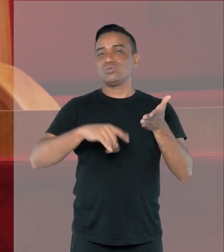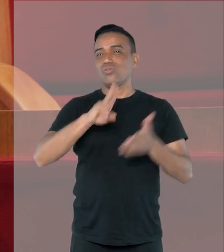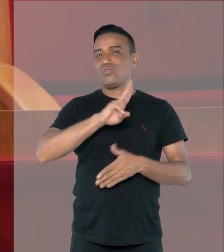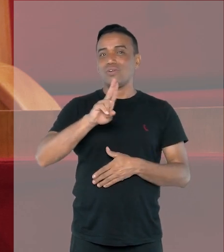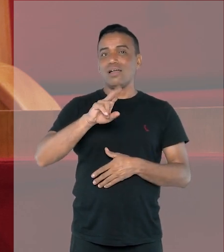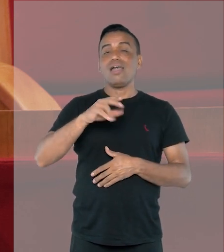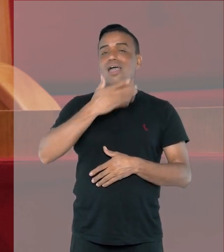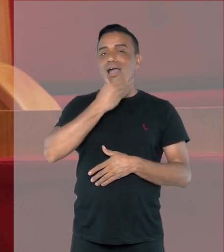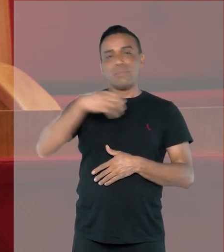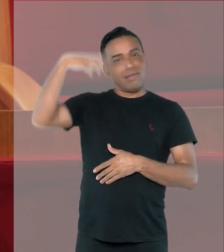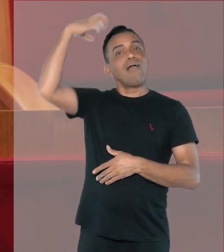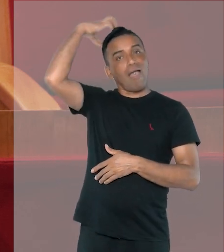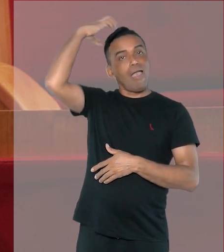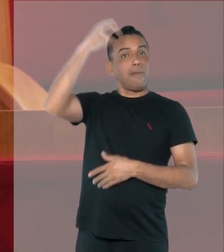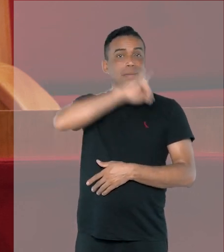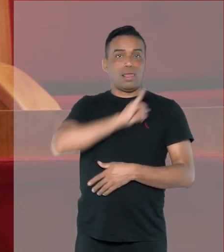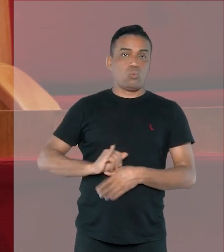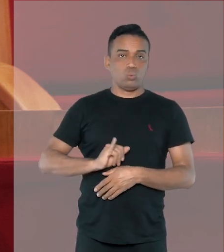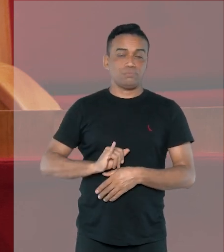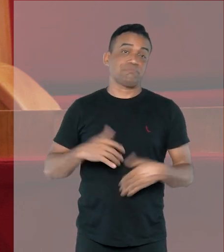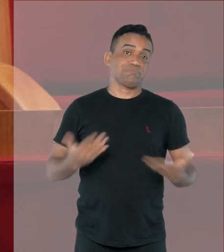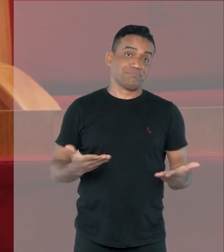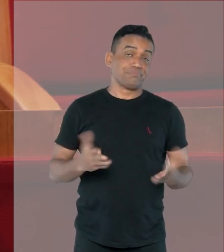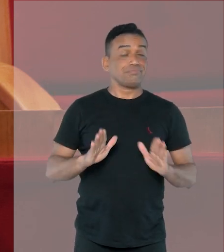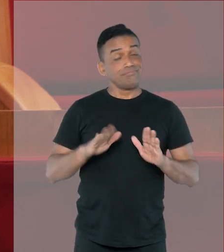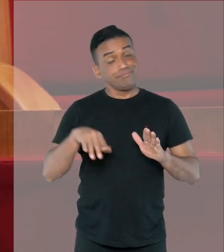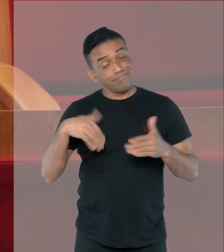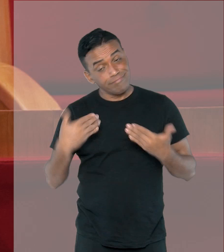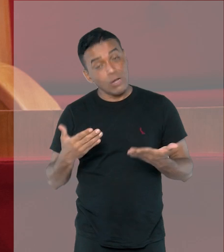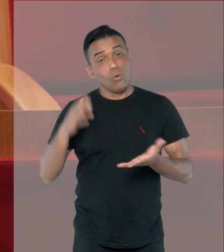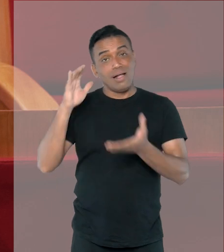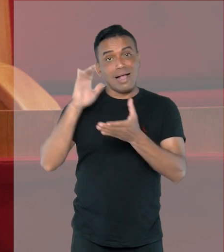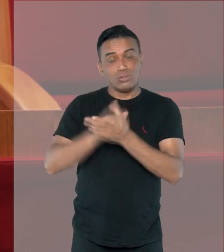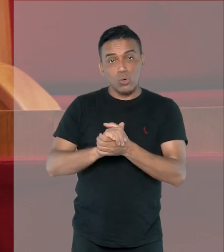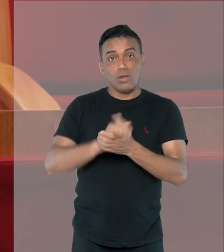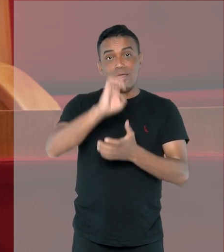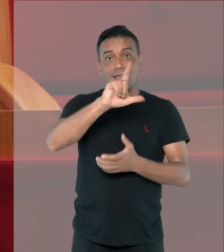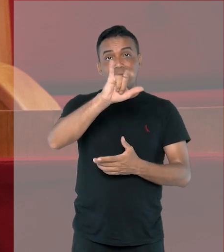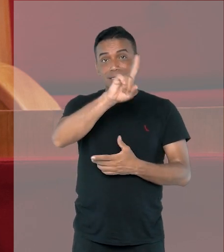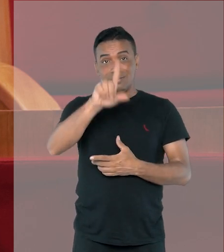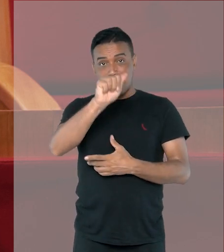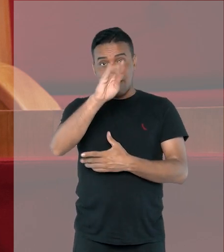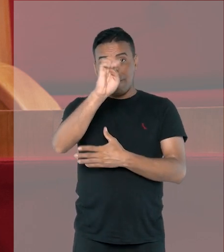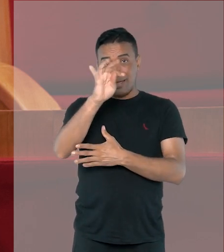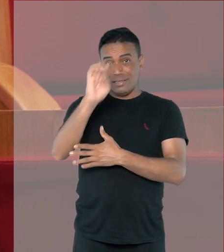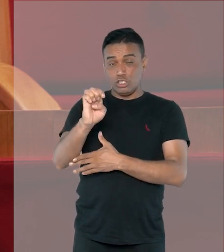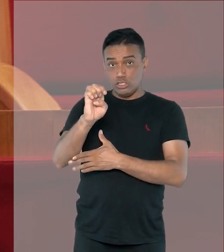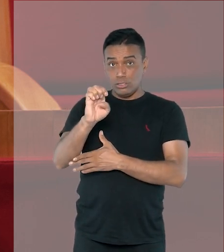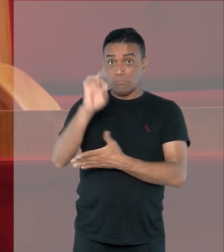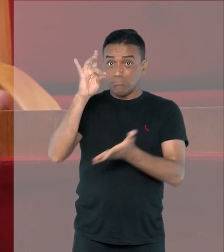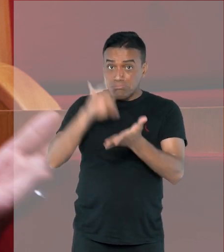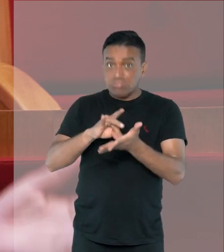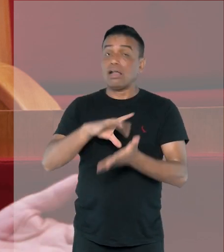isso? Então, mas aí, como ele casou com a Elizabeth, por amor, né, não foi igual, por exemplo, Luís, então